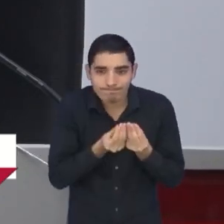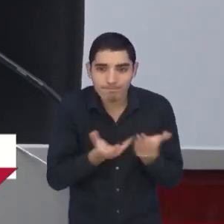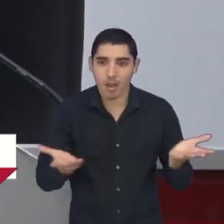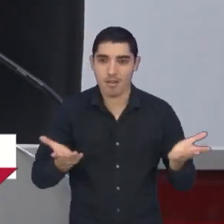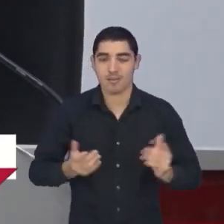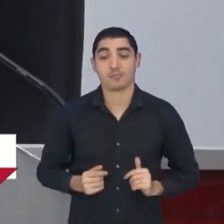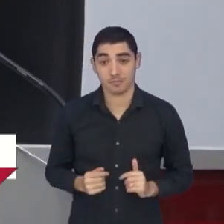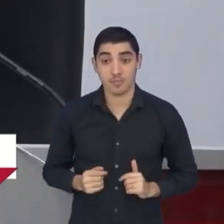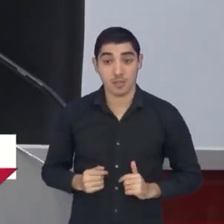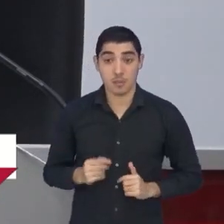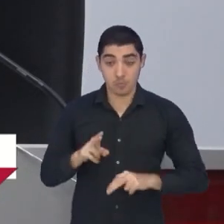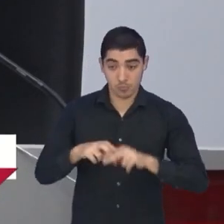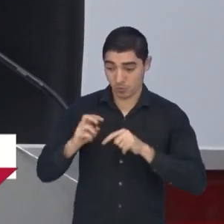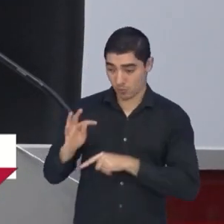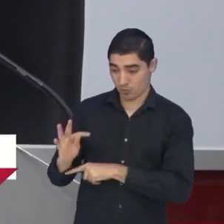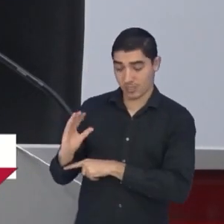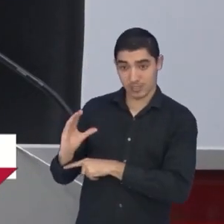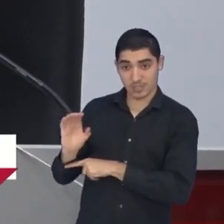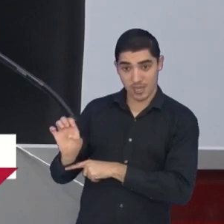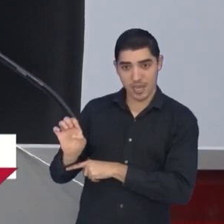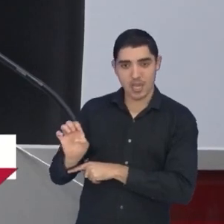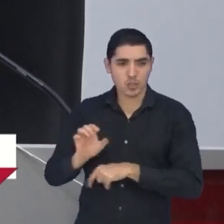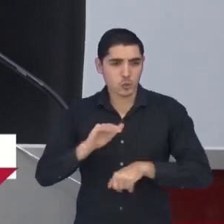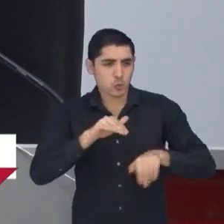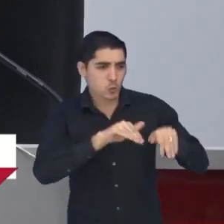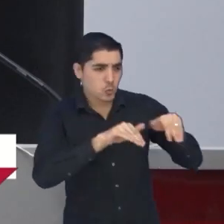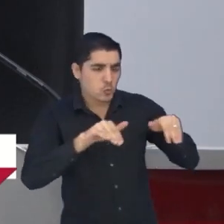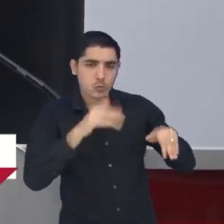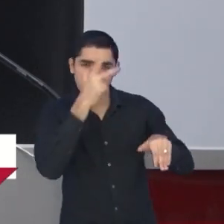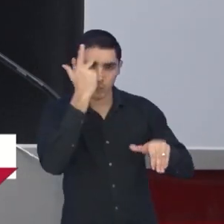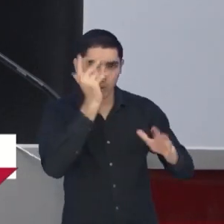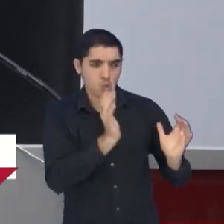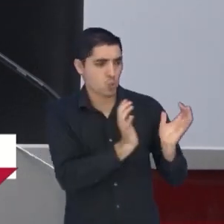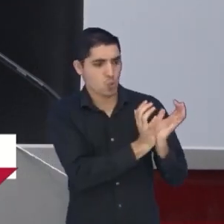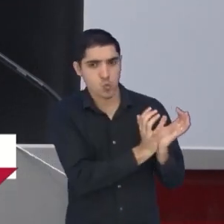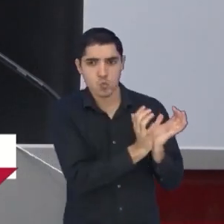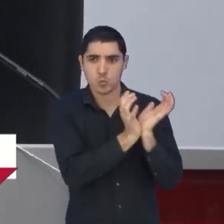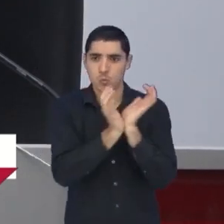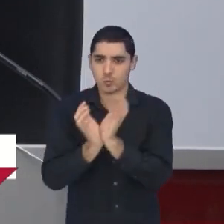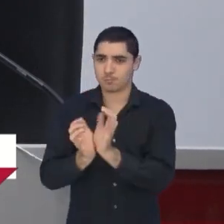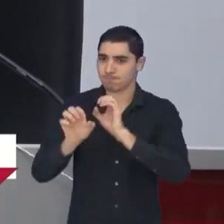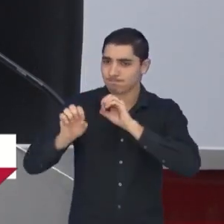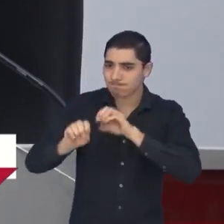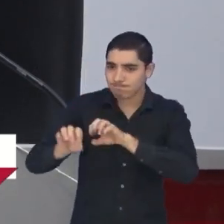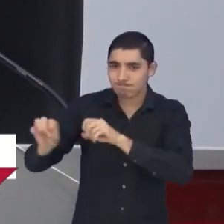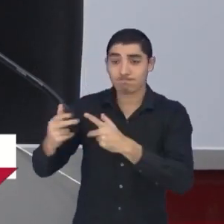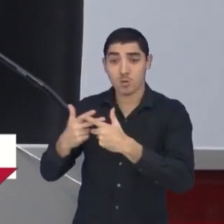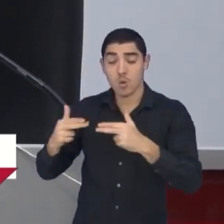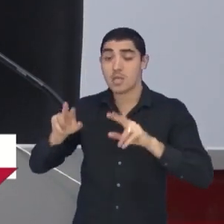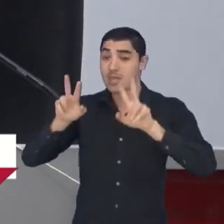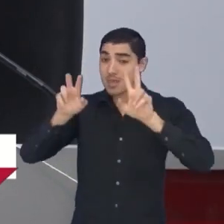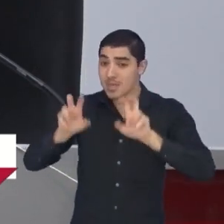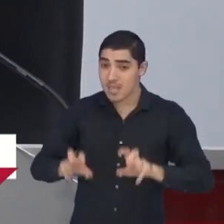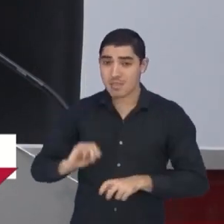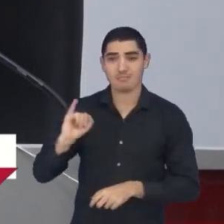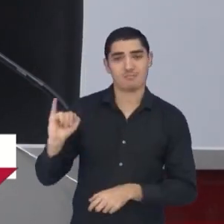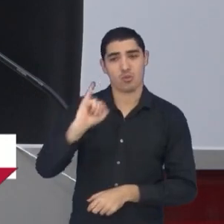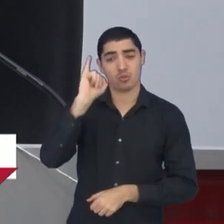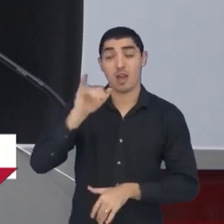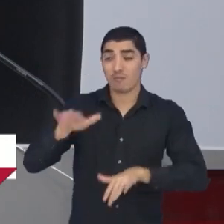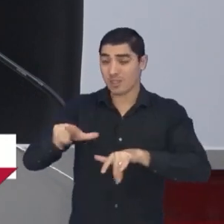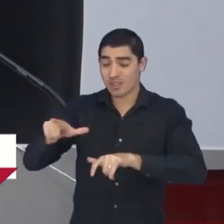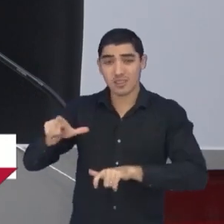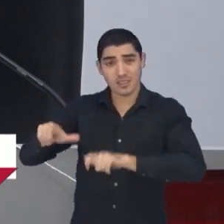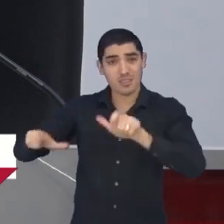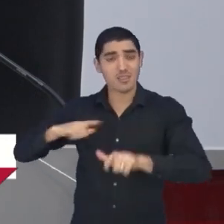trazendo o que tem de melhor no seu corpo técnico para tratar de temas importantes temas que costumam gerar dúvidas é uma oportunidade